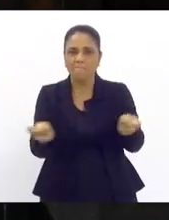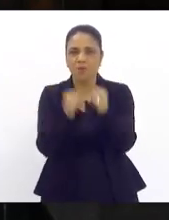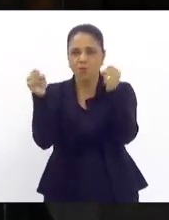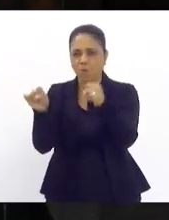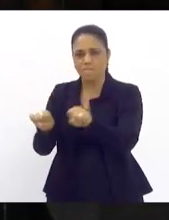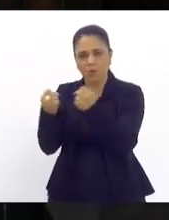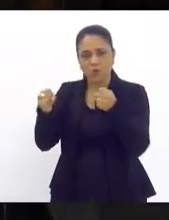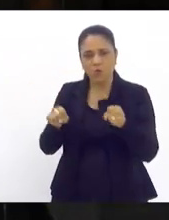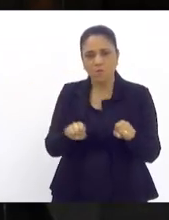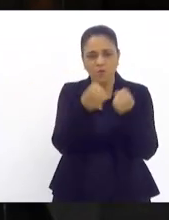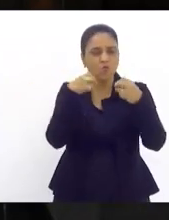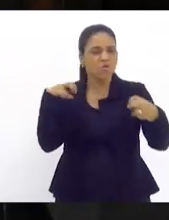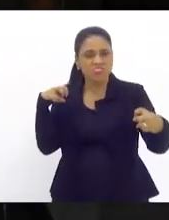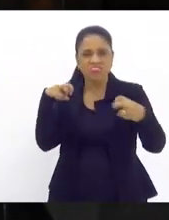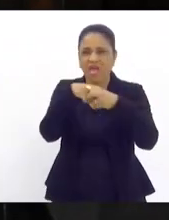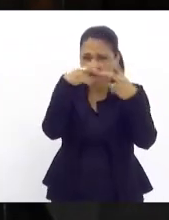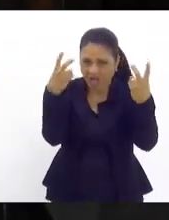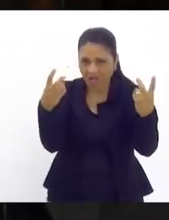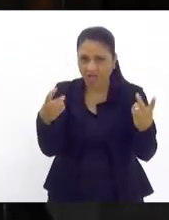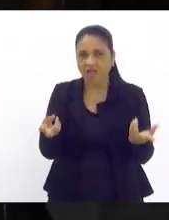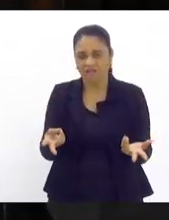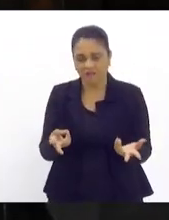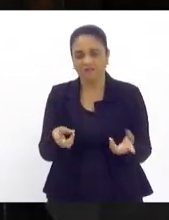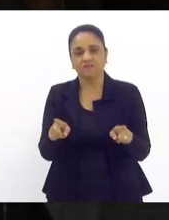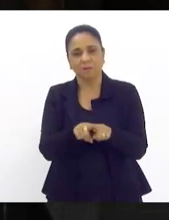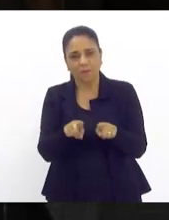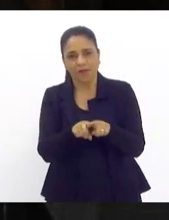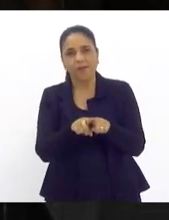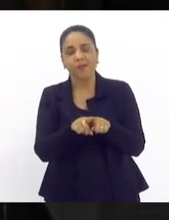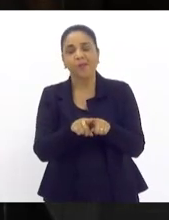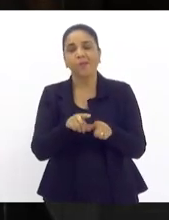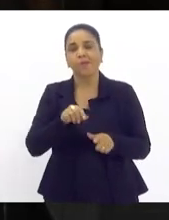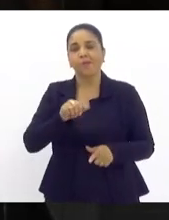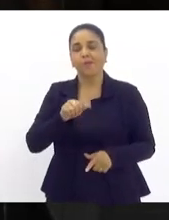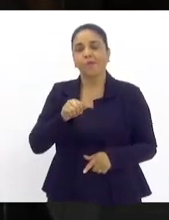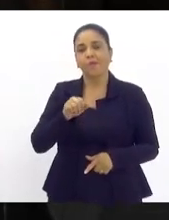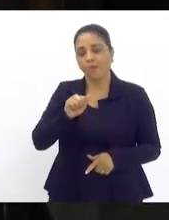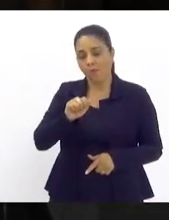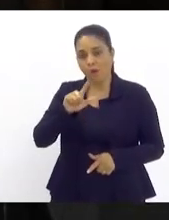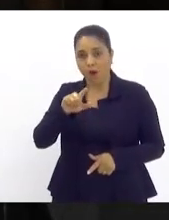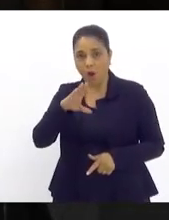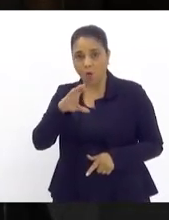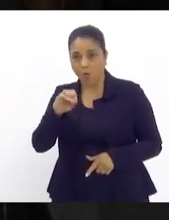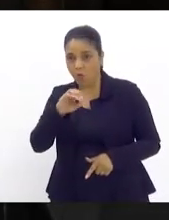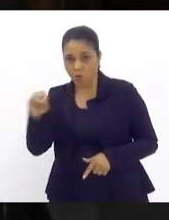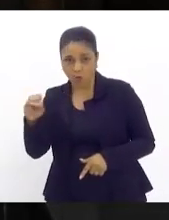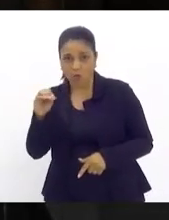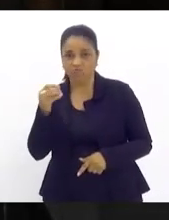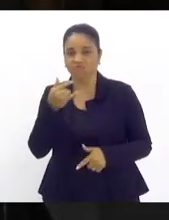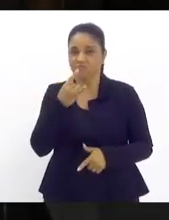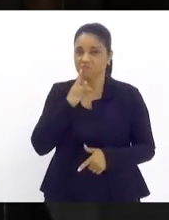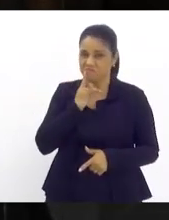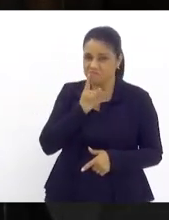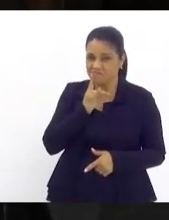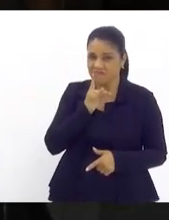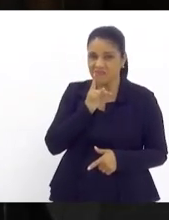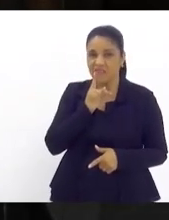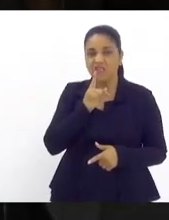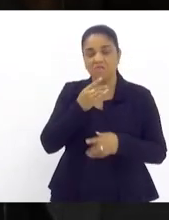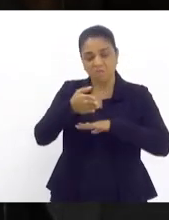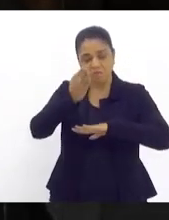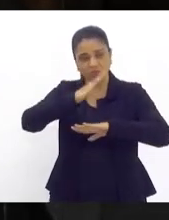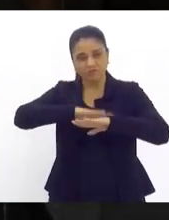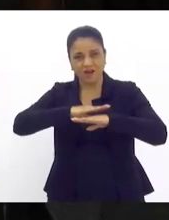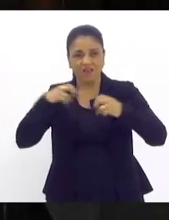envolvimento em acidentes de trânsito. O álcool é a droga que mais está por trás de acidentes de trânsito